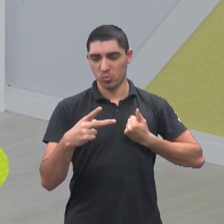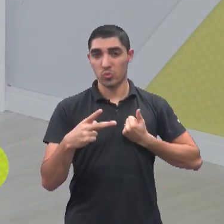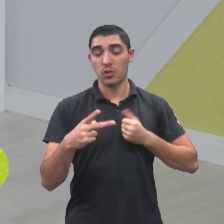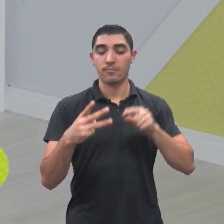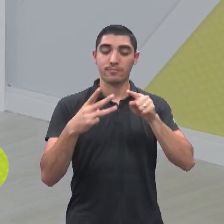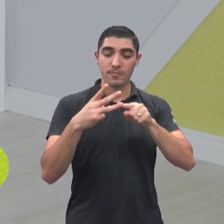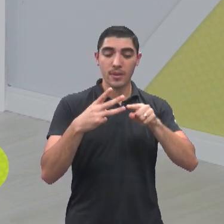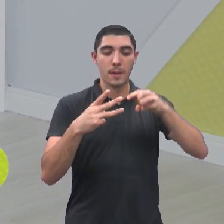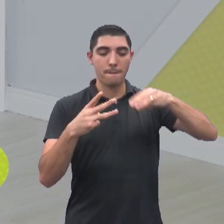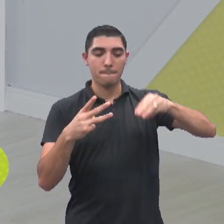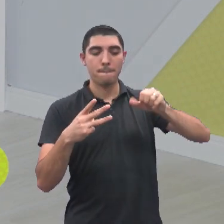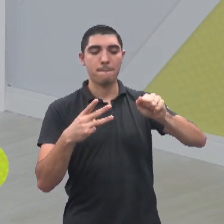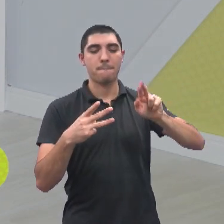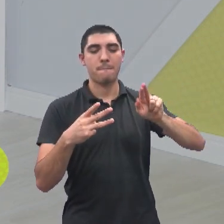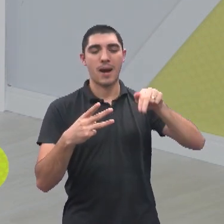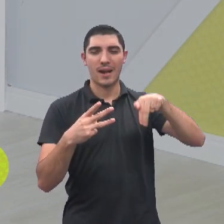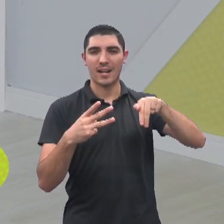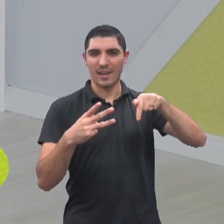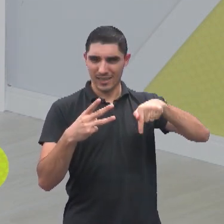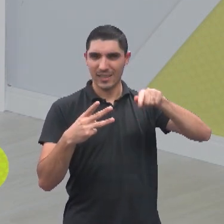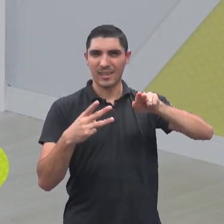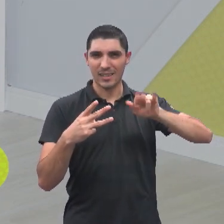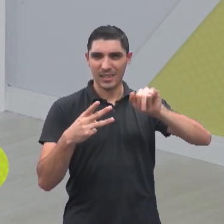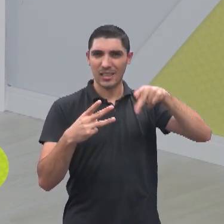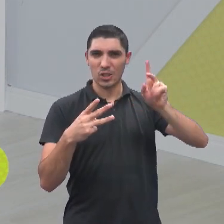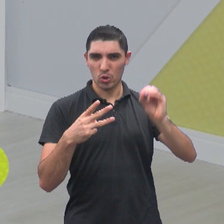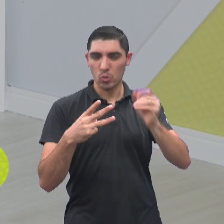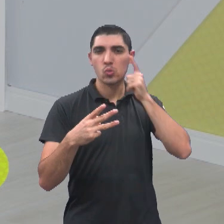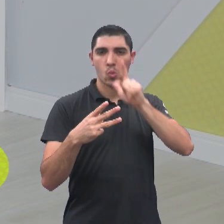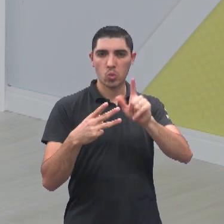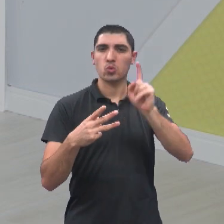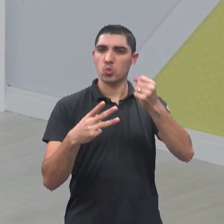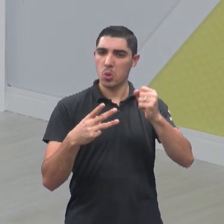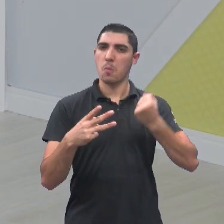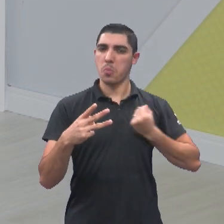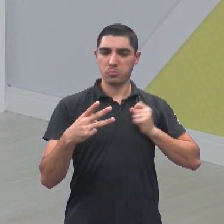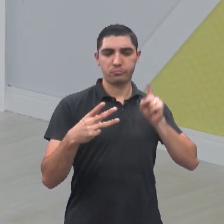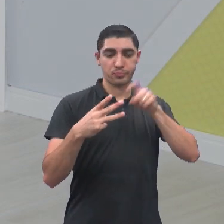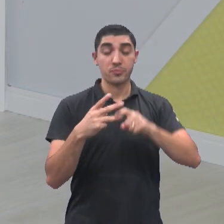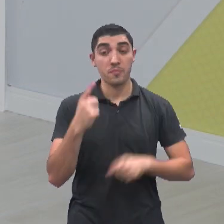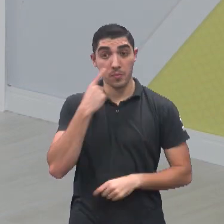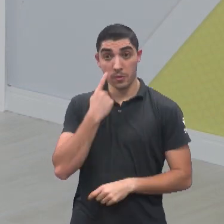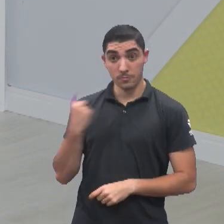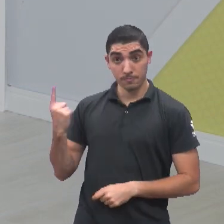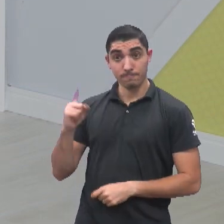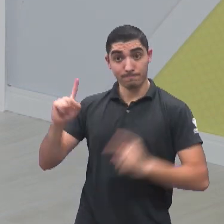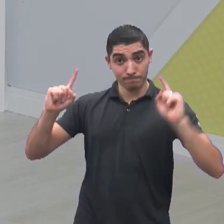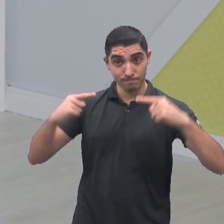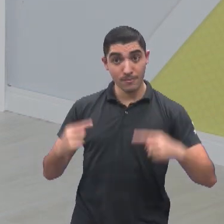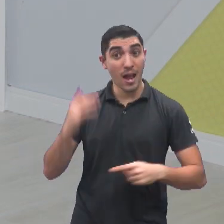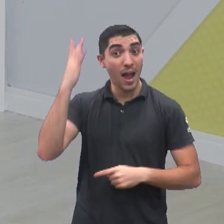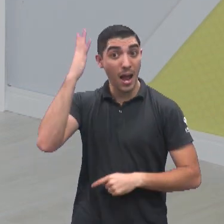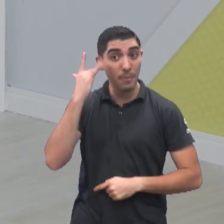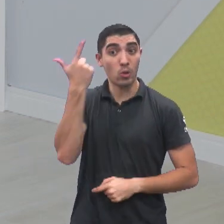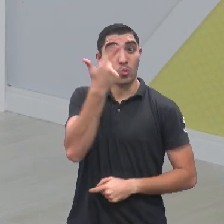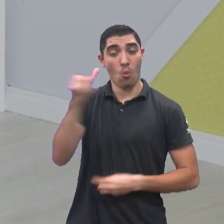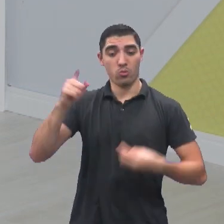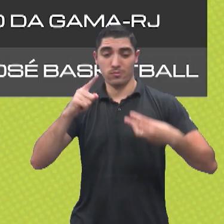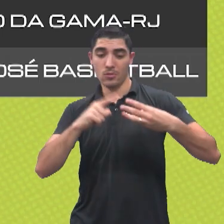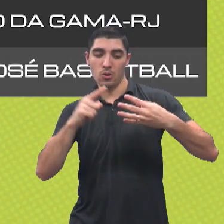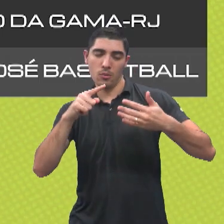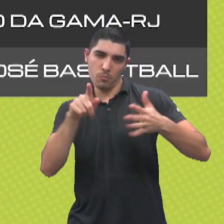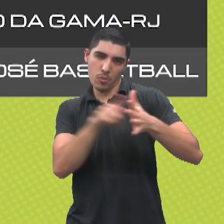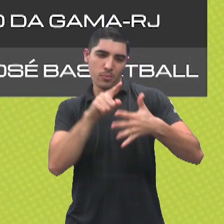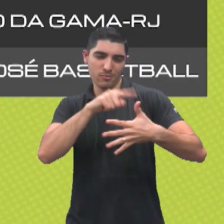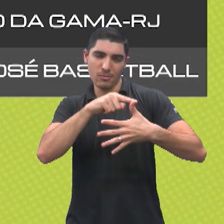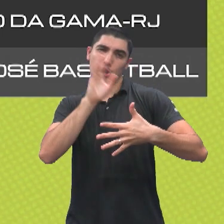17 pontos e 5 rebotes. Vamos ver os jogos do São José, a sequência de jogos do São José, porque já tem jogo amanhã, perdeu na quarta-feira, 85-75,